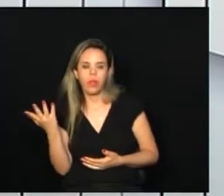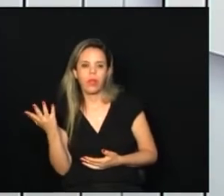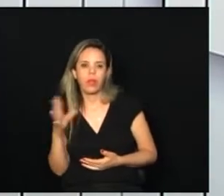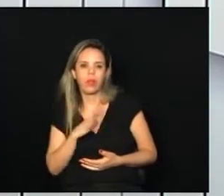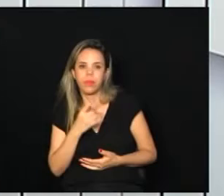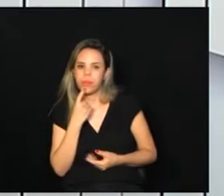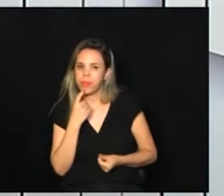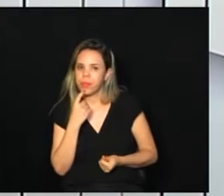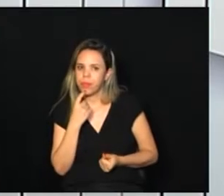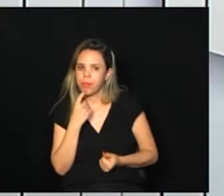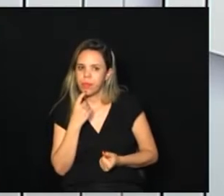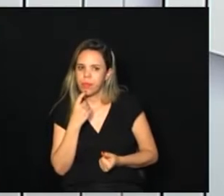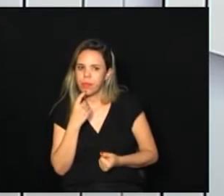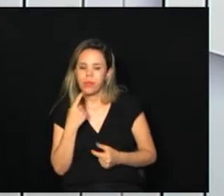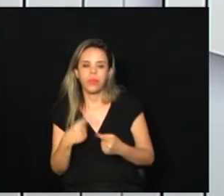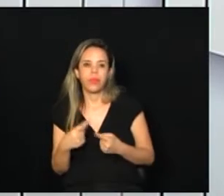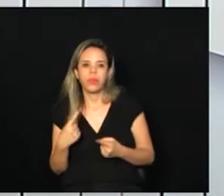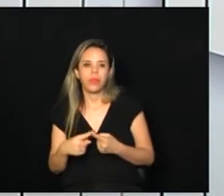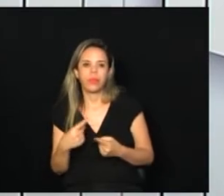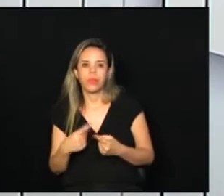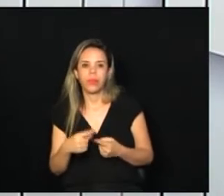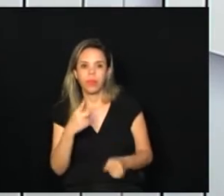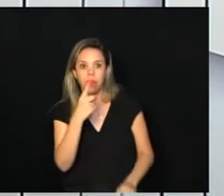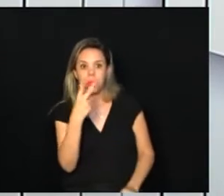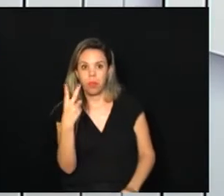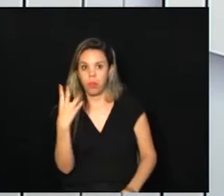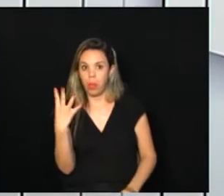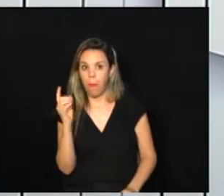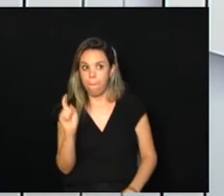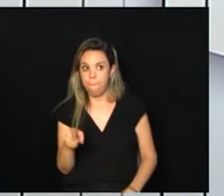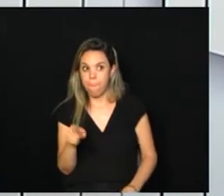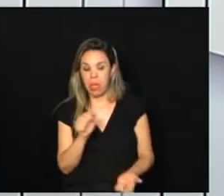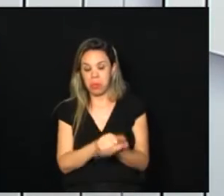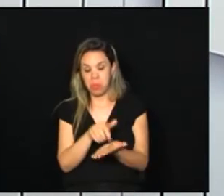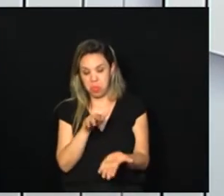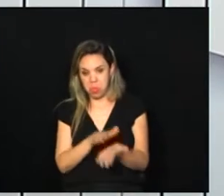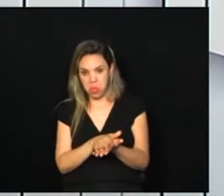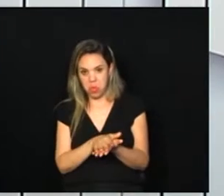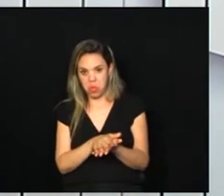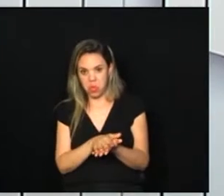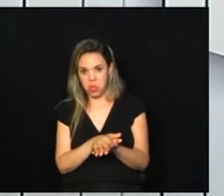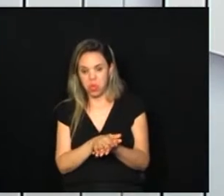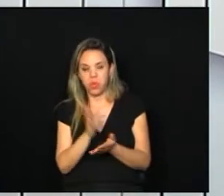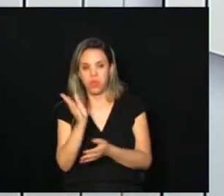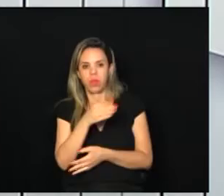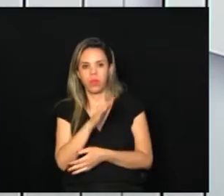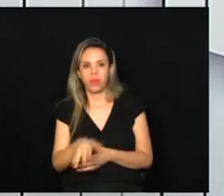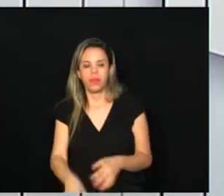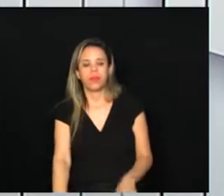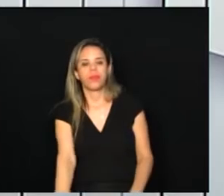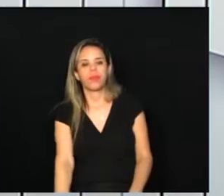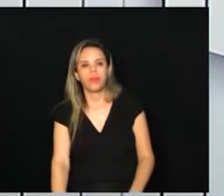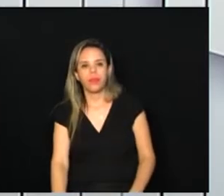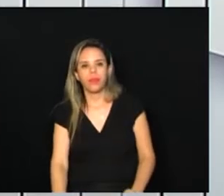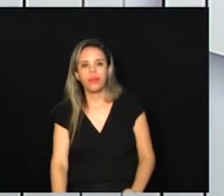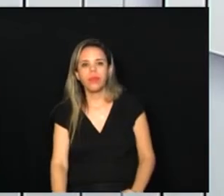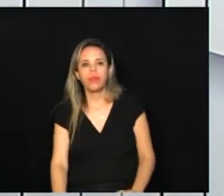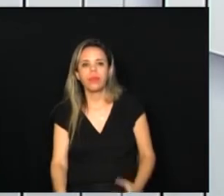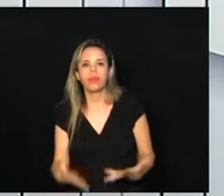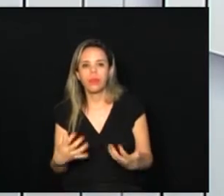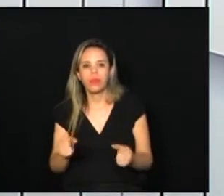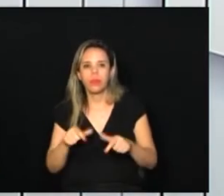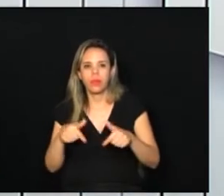na cidade de Campinas e o porquê de 124 mil multas serem canceladas. Mina Abreu,